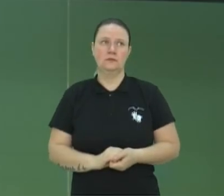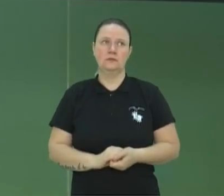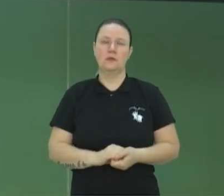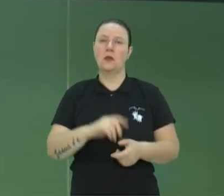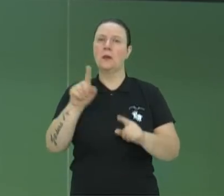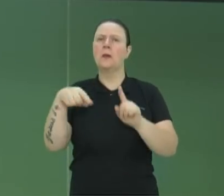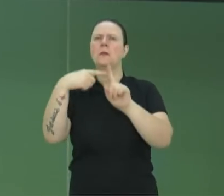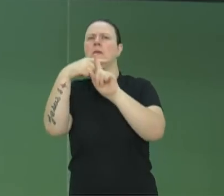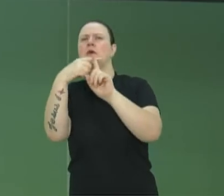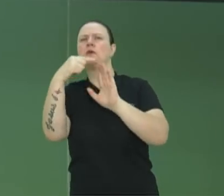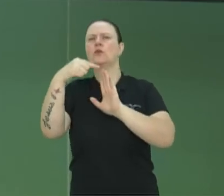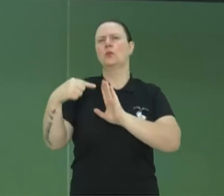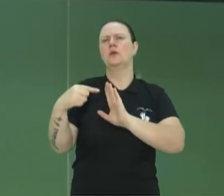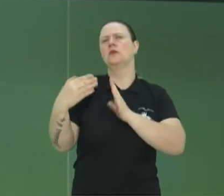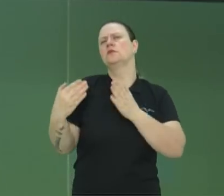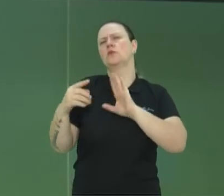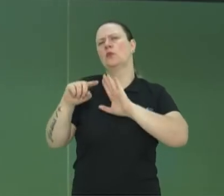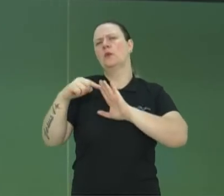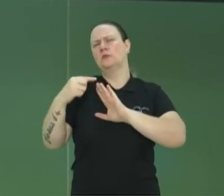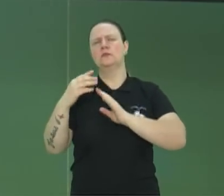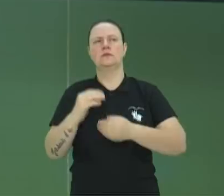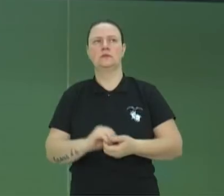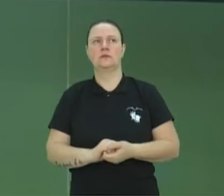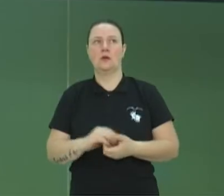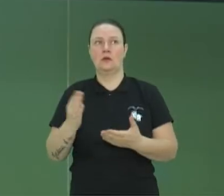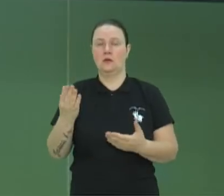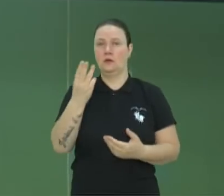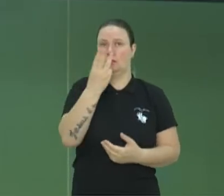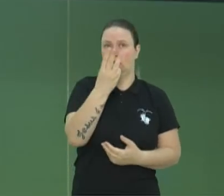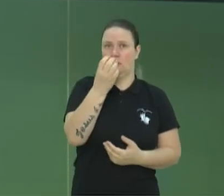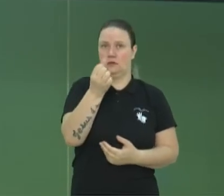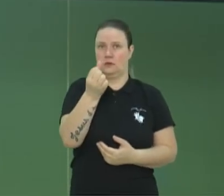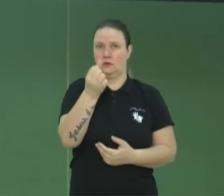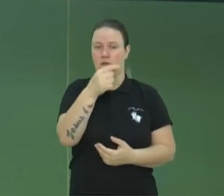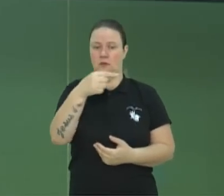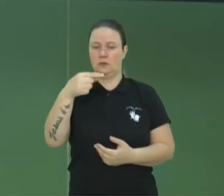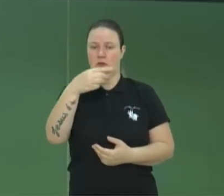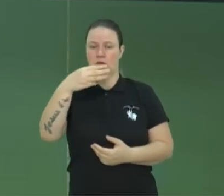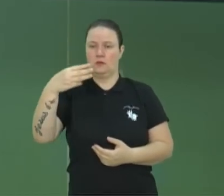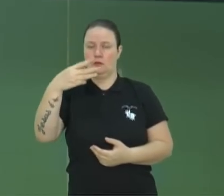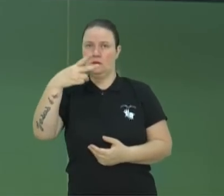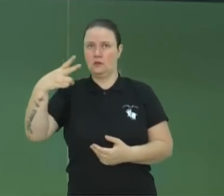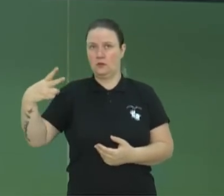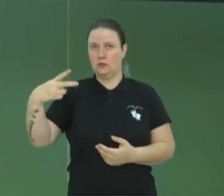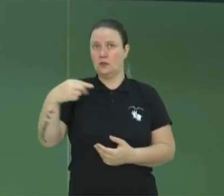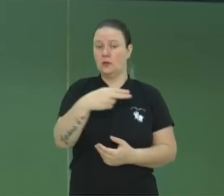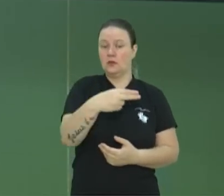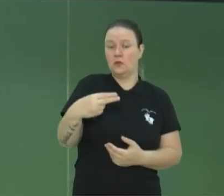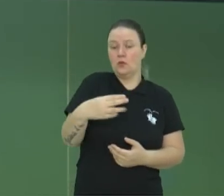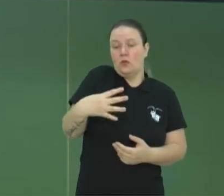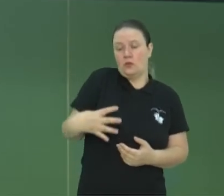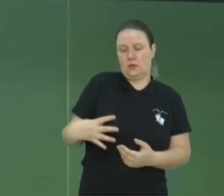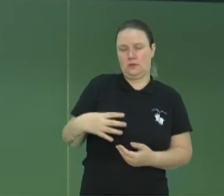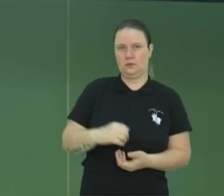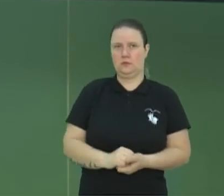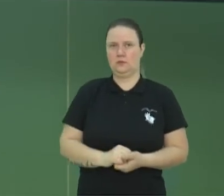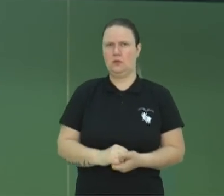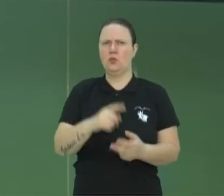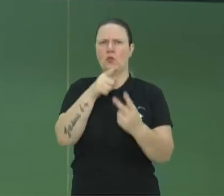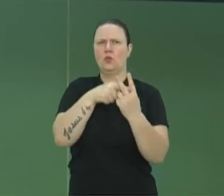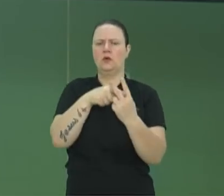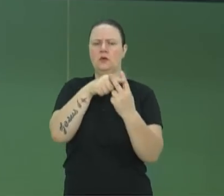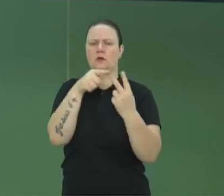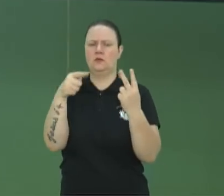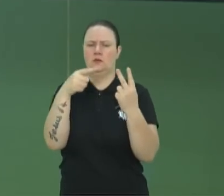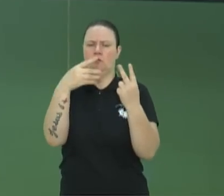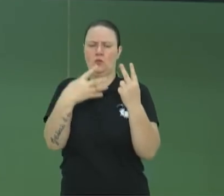mais ou menos. E agora 36 menos 32 vai ser igual a 4. E raiz quadrada de 4